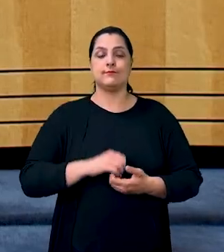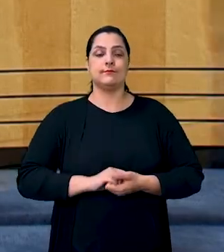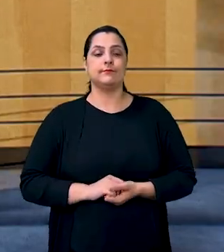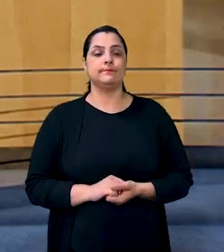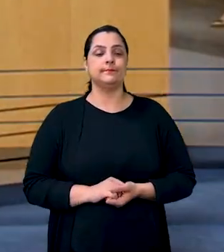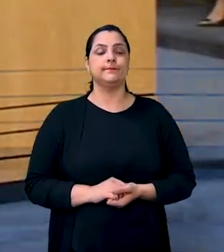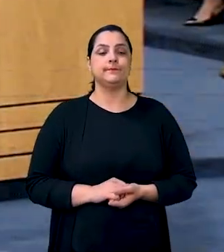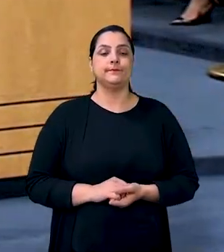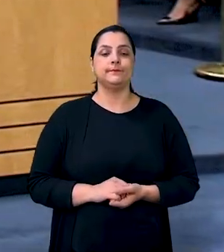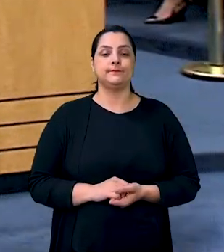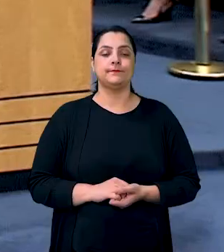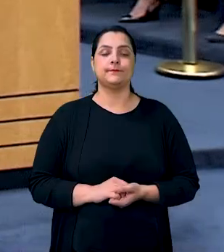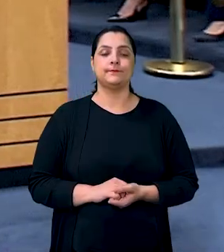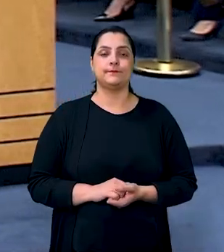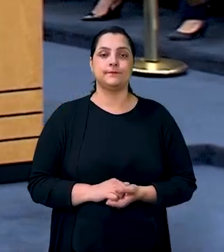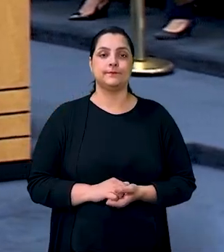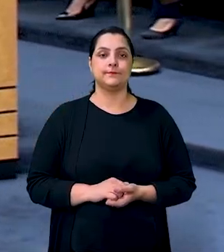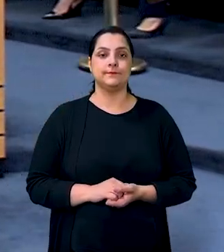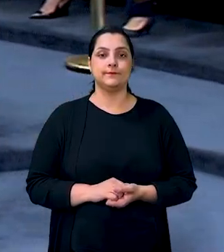CSJT.